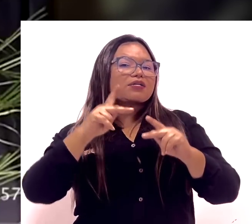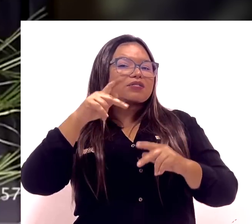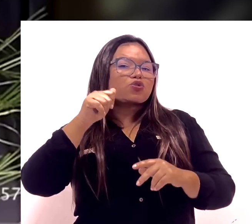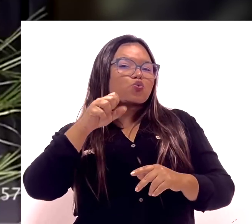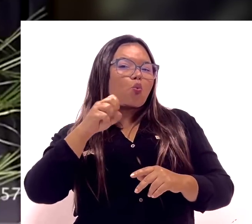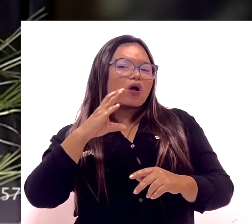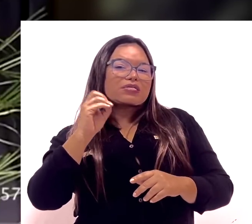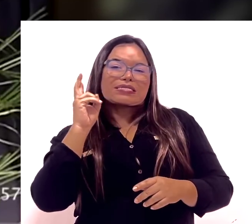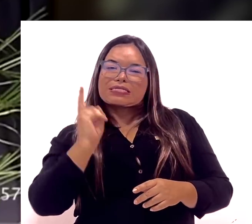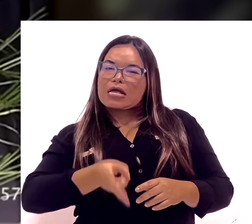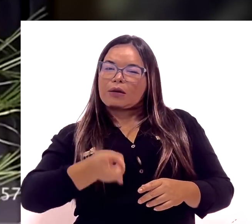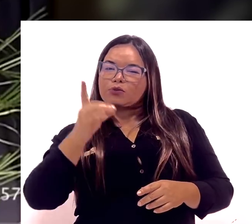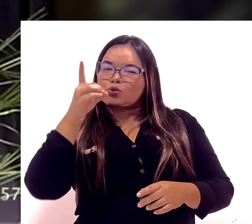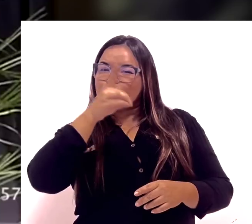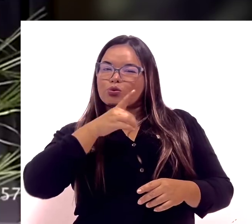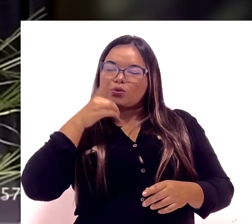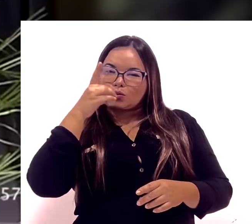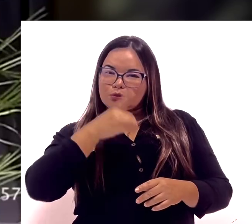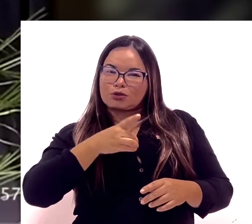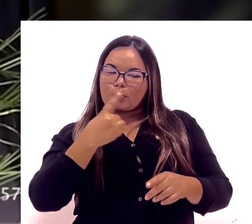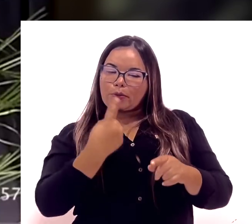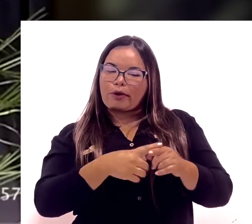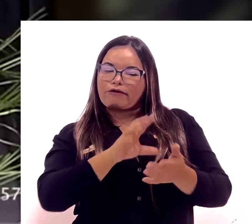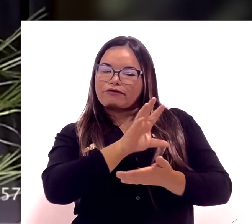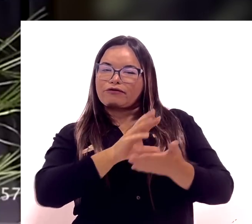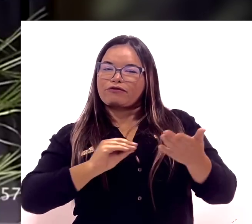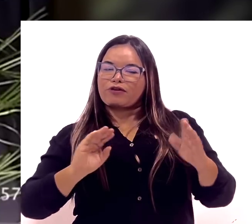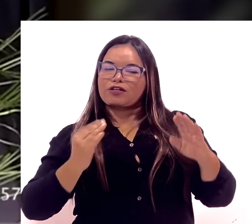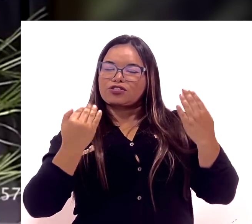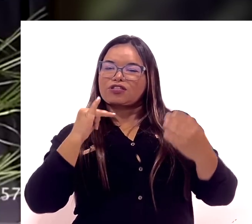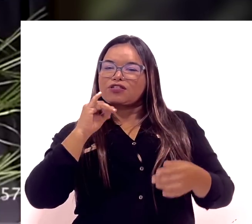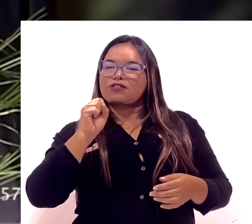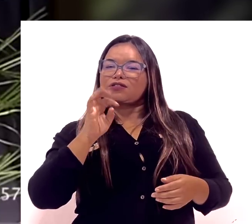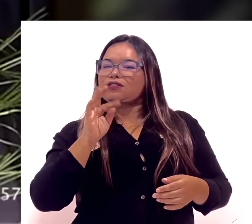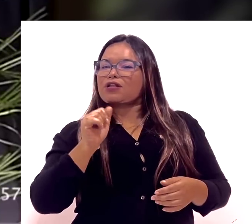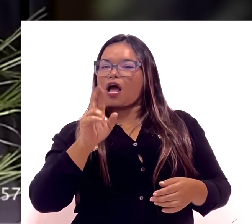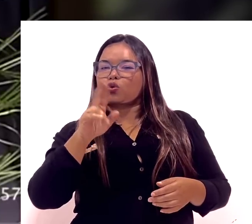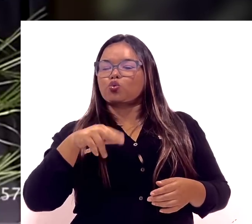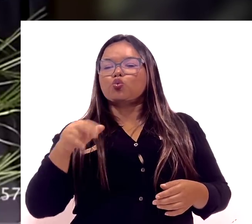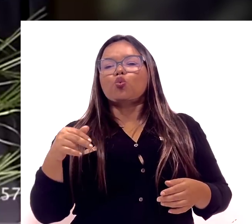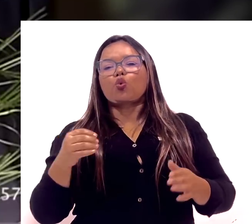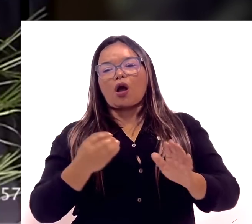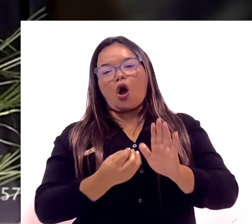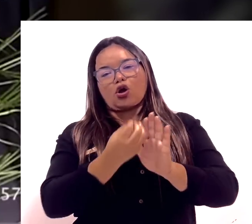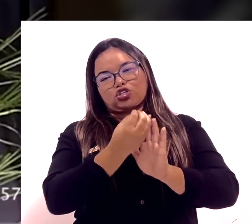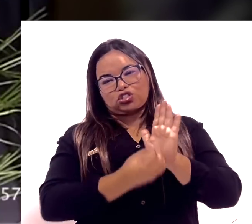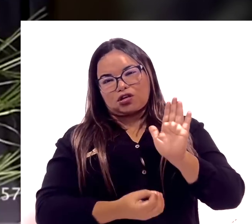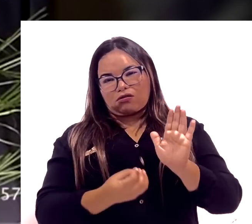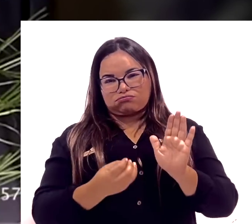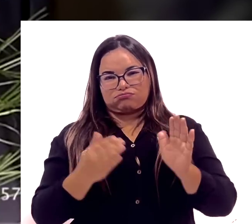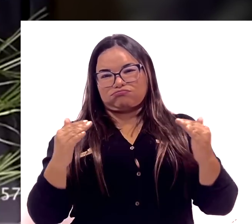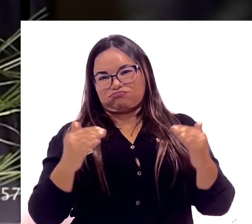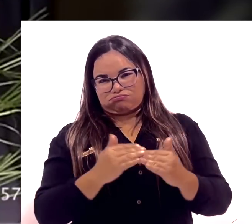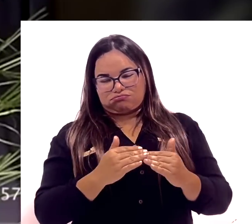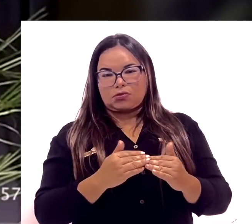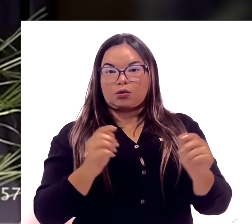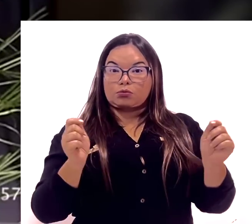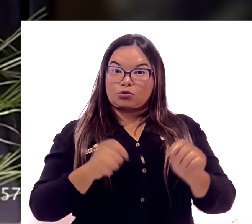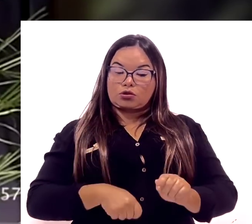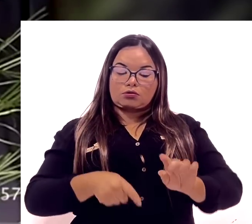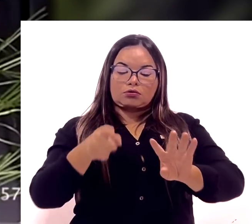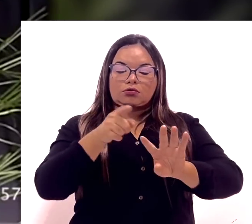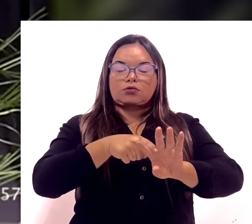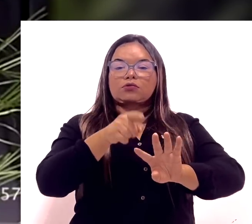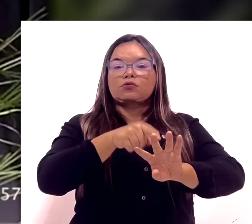e nunca coincide com a Páscoa original. É possível, com o calendário que tem,